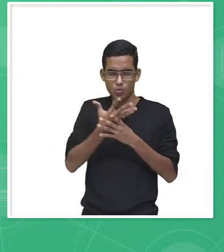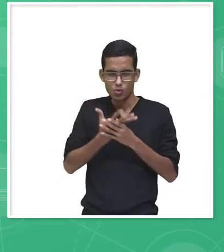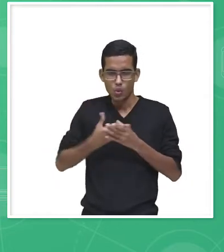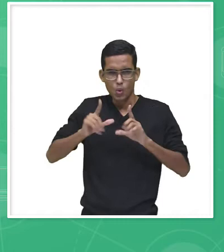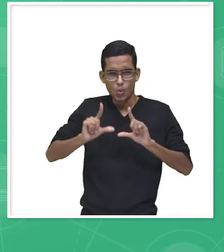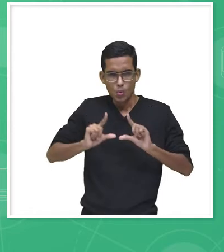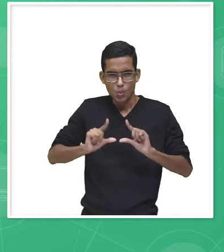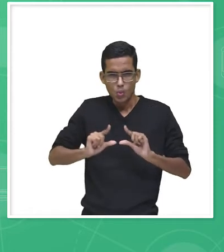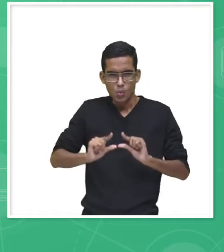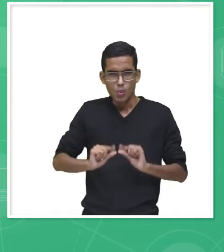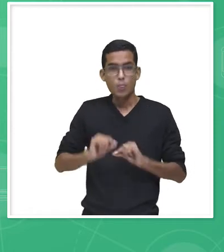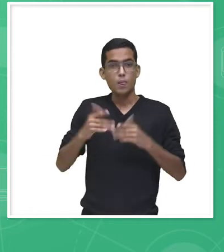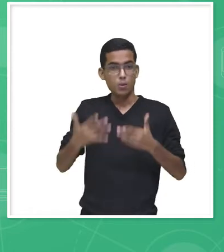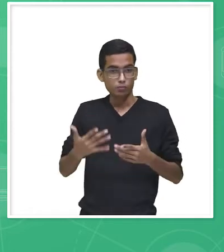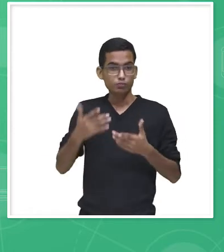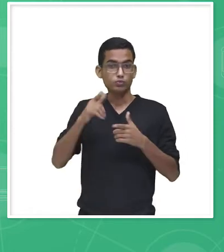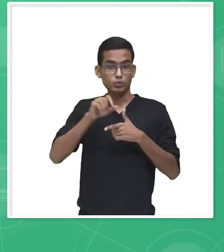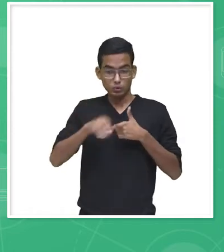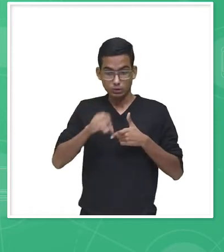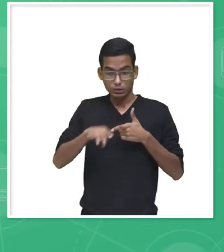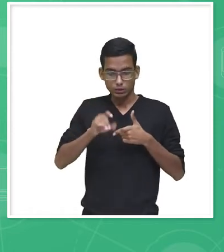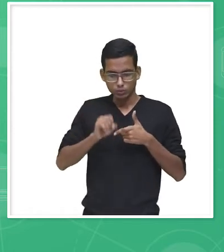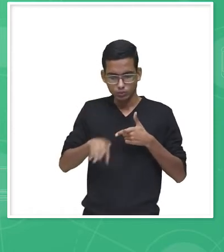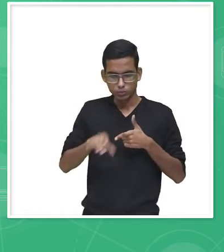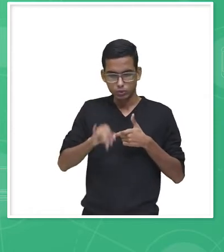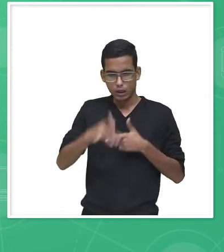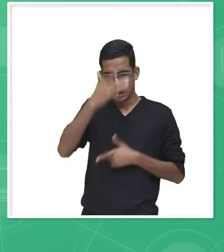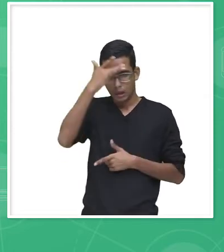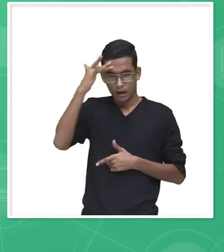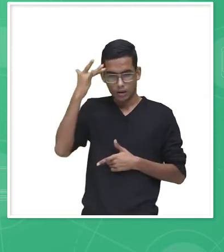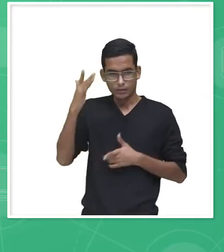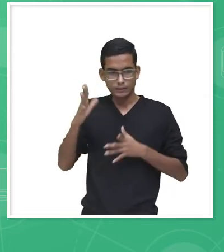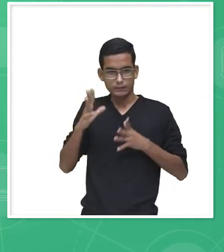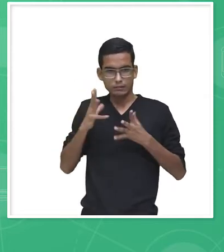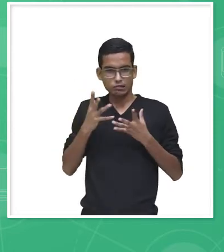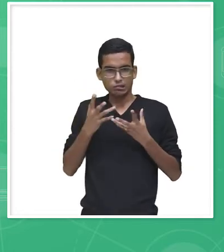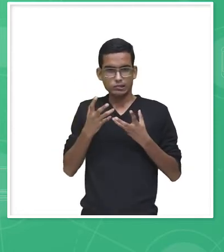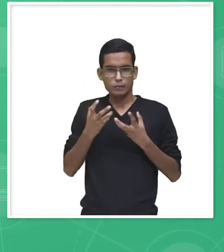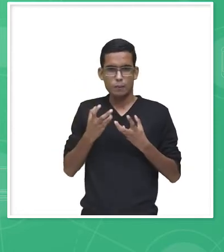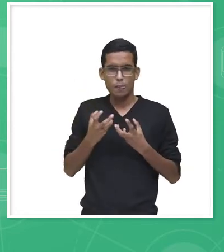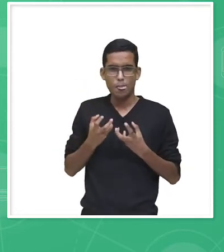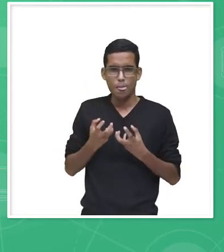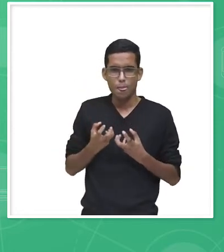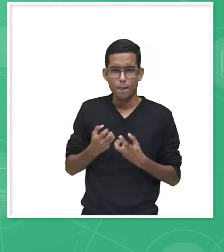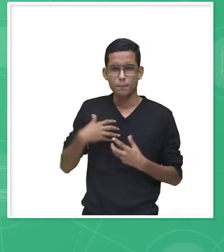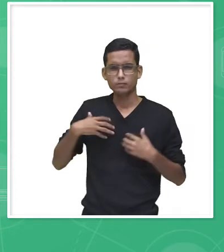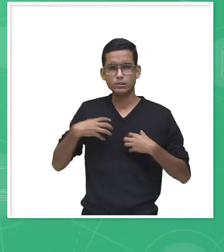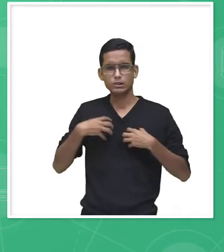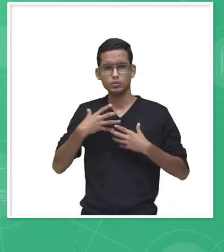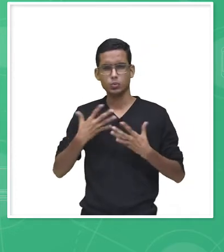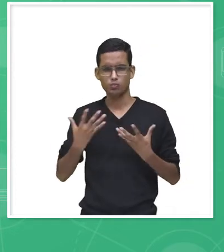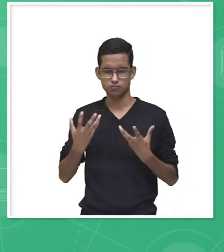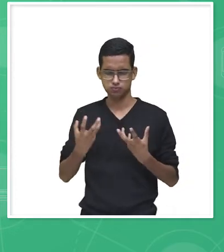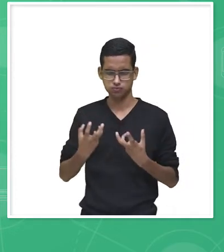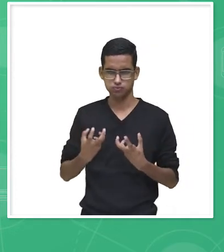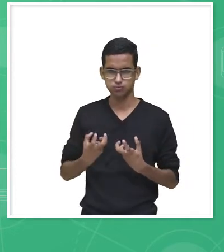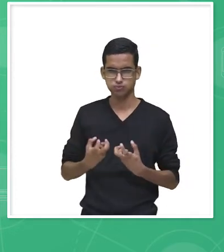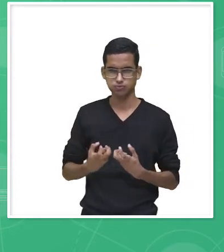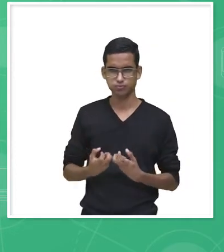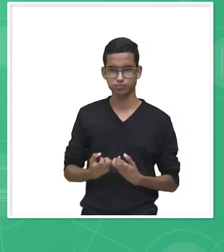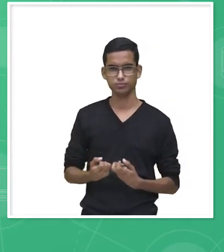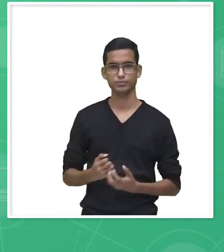urina sendo eliminada e a pessoa vai ficando desidratado Então esse é um efeito do álcool no sistema urinário a